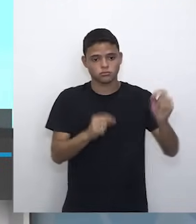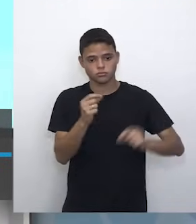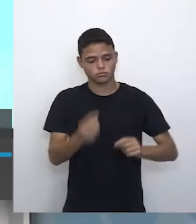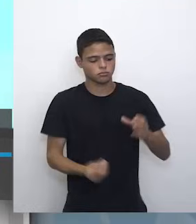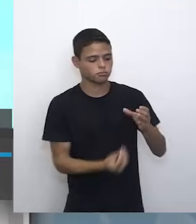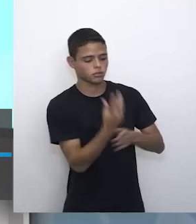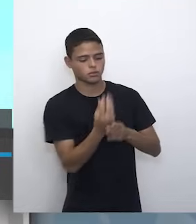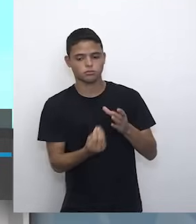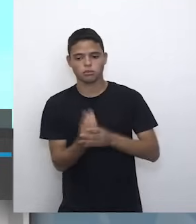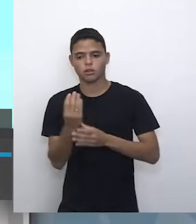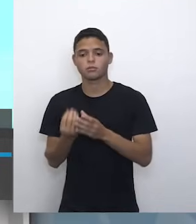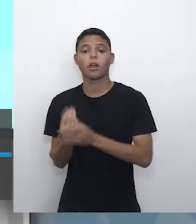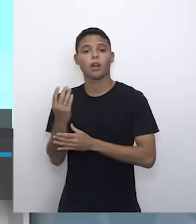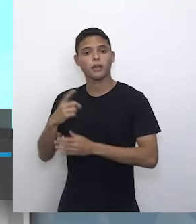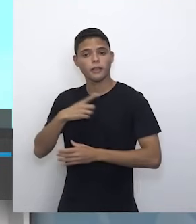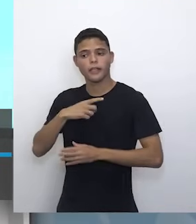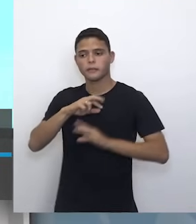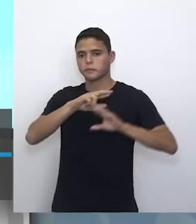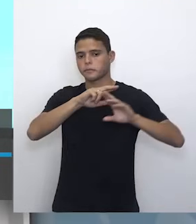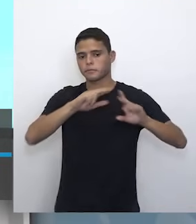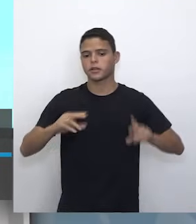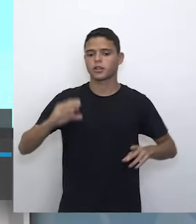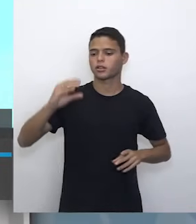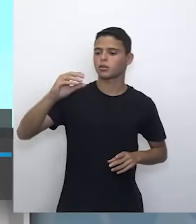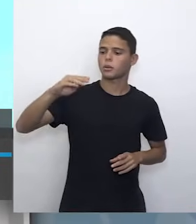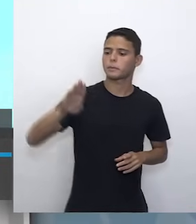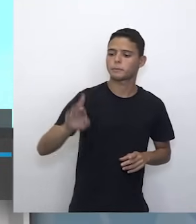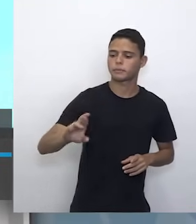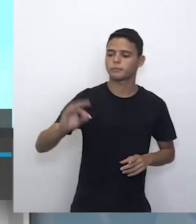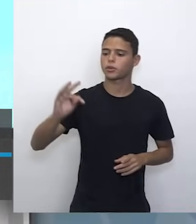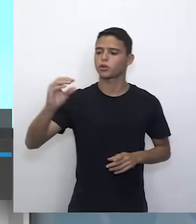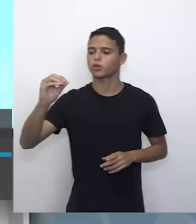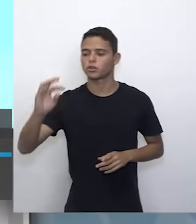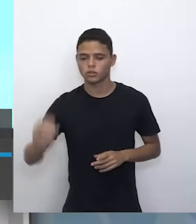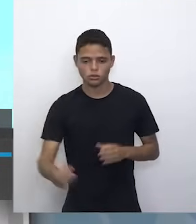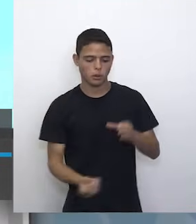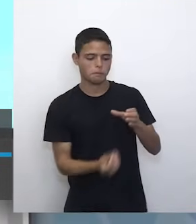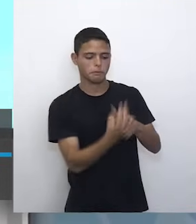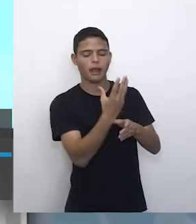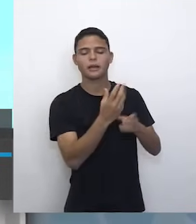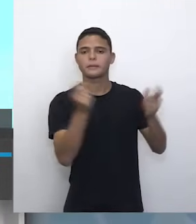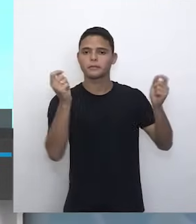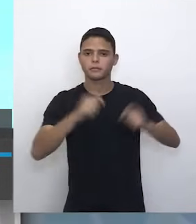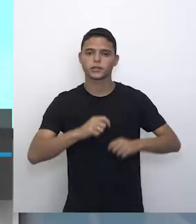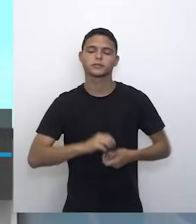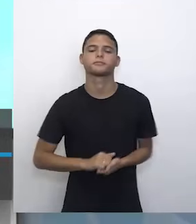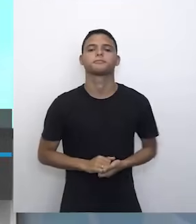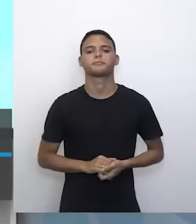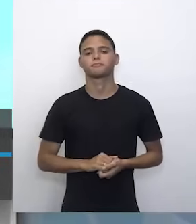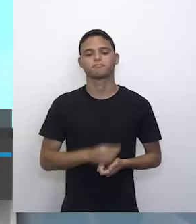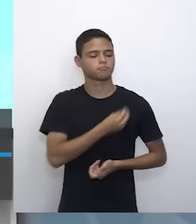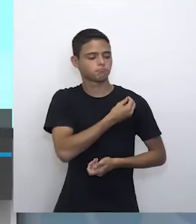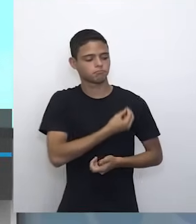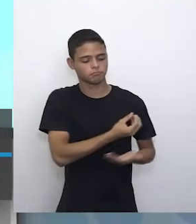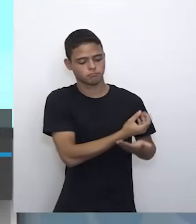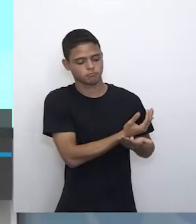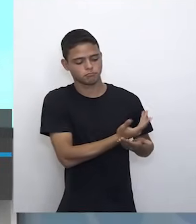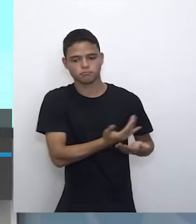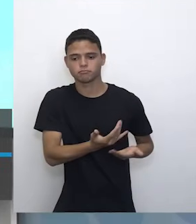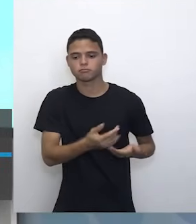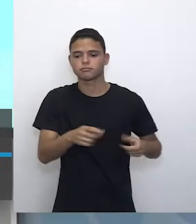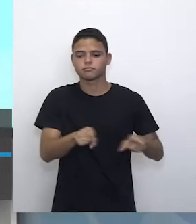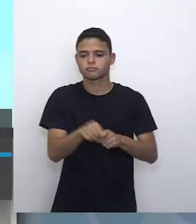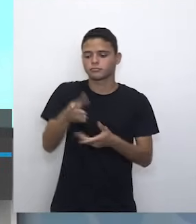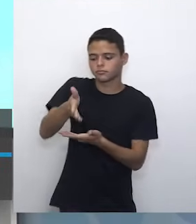que é quando você tem vários brotos e aí aquele broto pode gerar um novo ser vivo, tá bom? Mas no caso ali, como eu cortei e tal, eu fiz